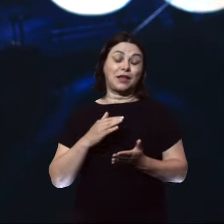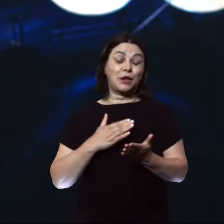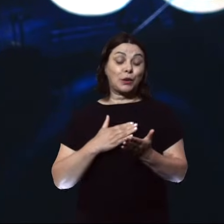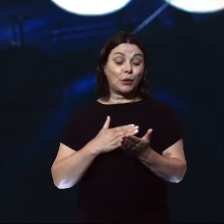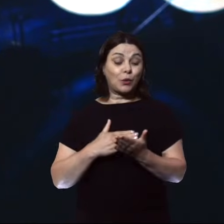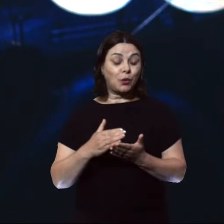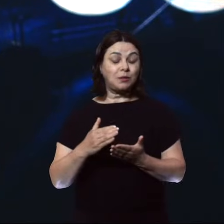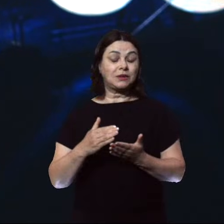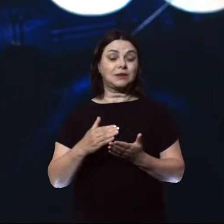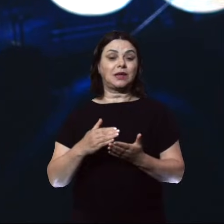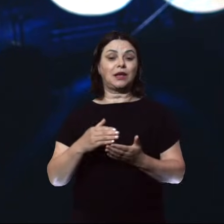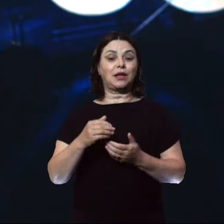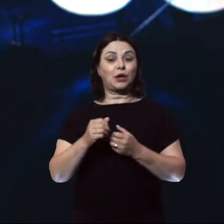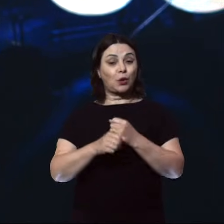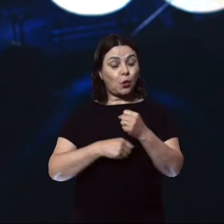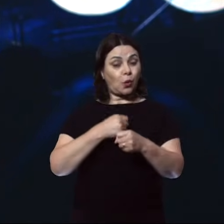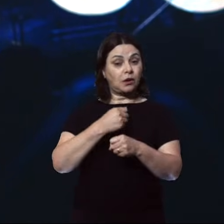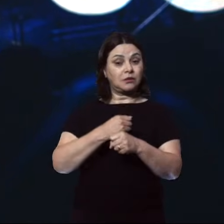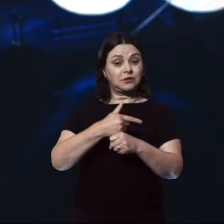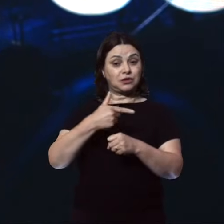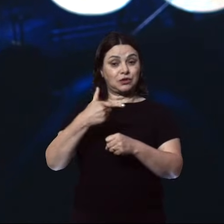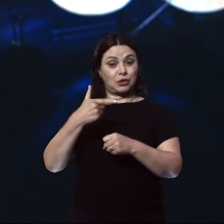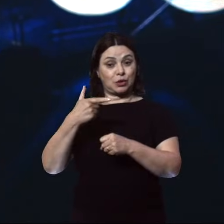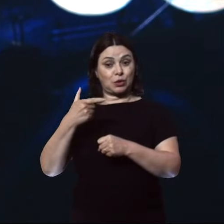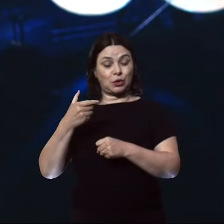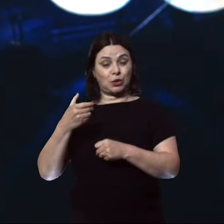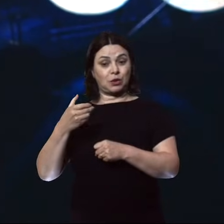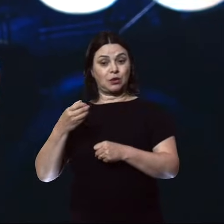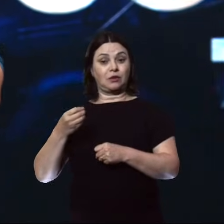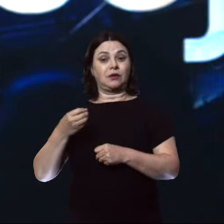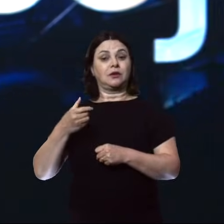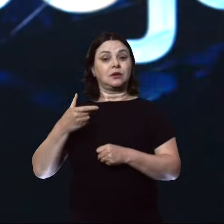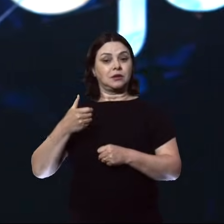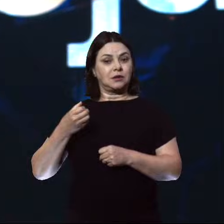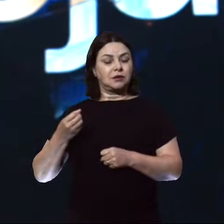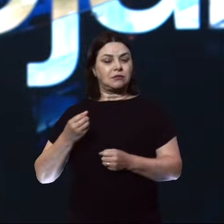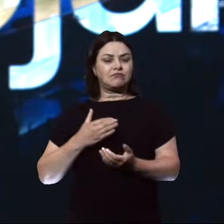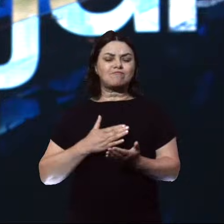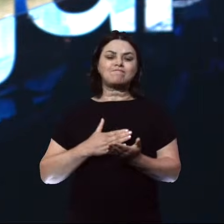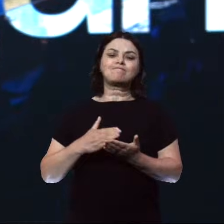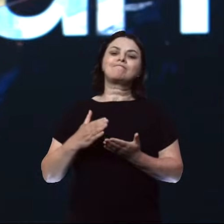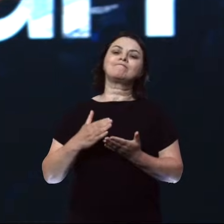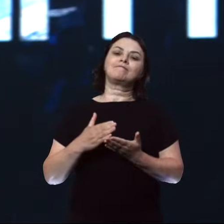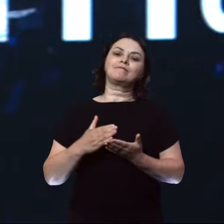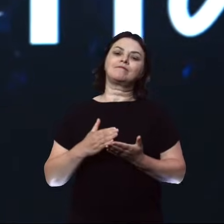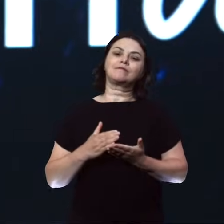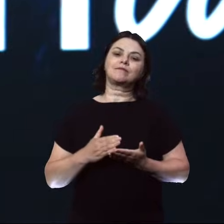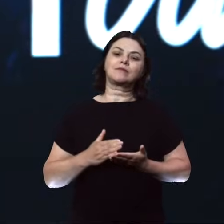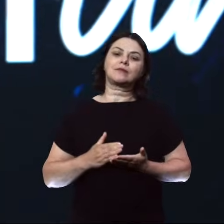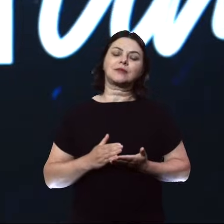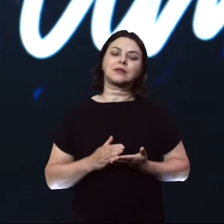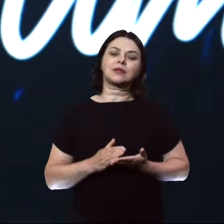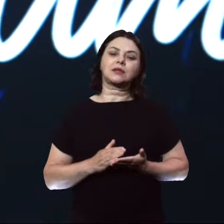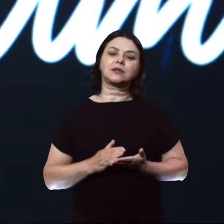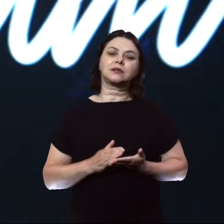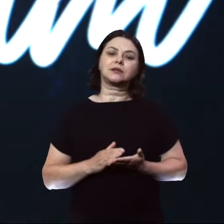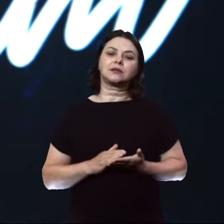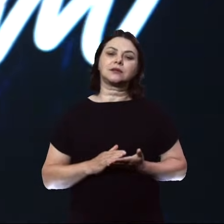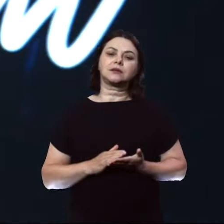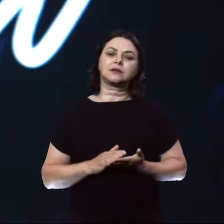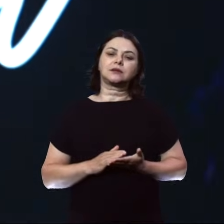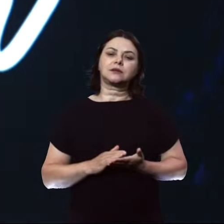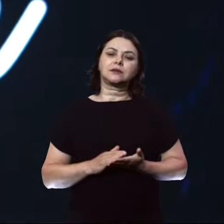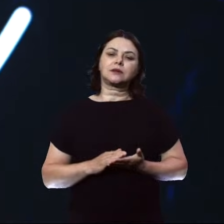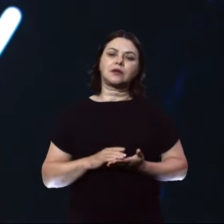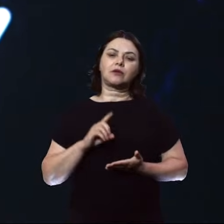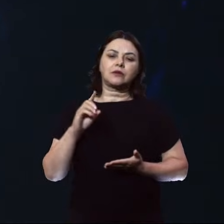vida eterna. E eu não sei o que você tem vivido na sua vida, quais são as dificuldades que você tenha talvez, mas sabe,